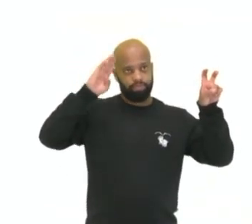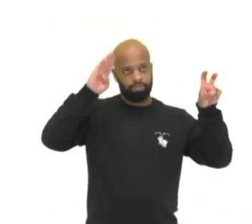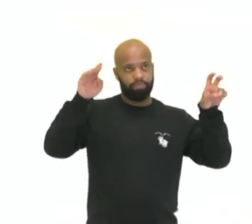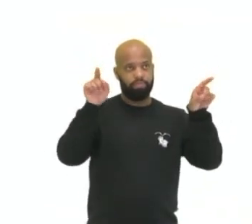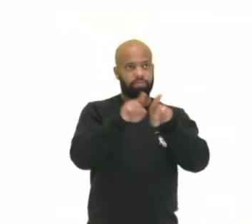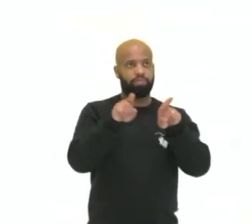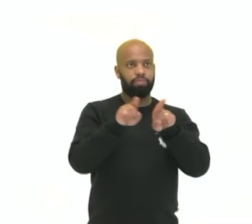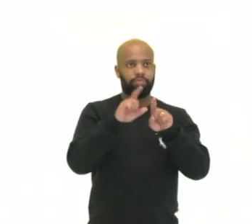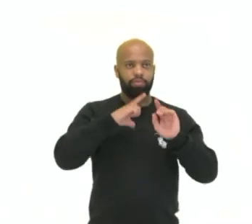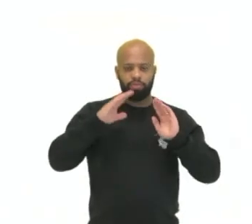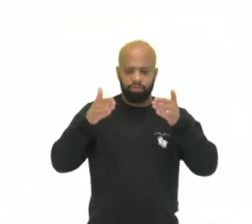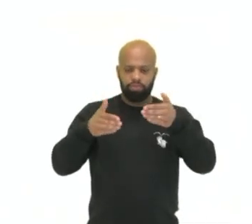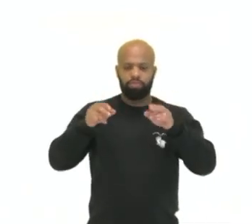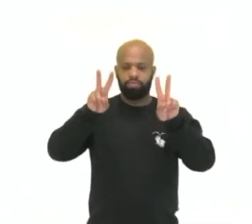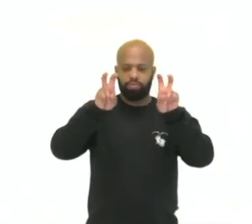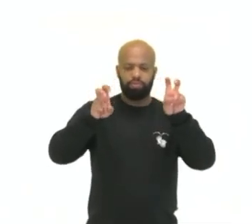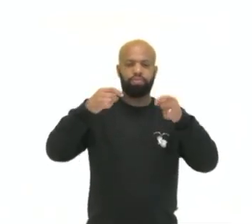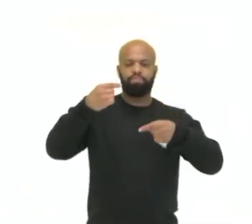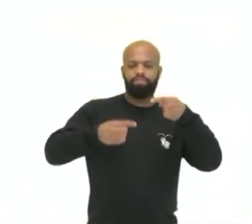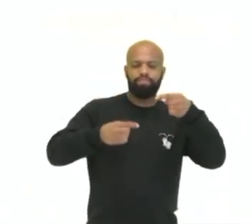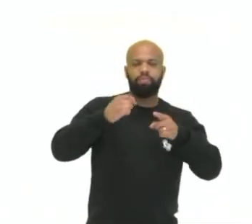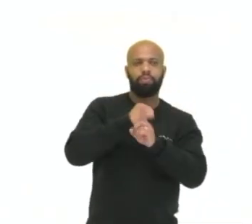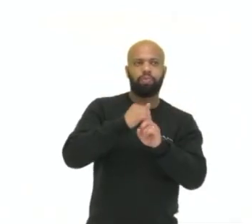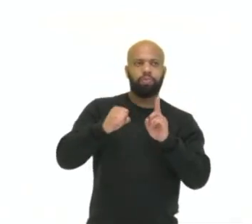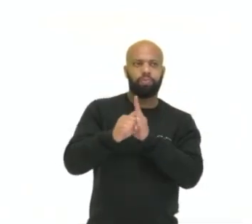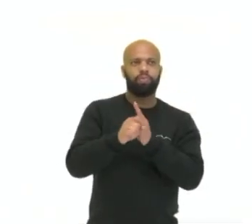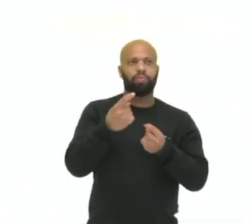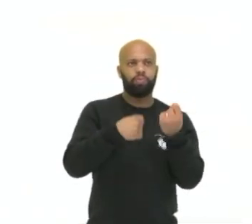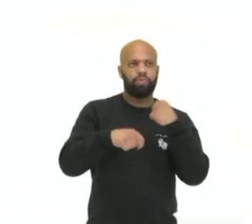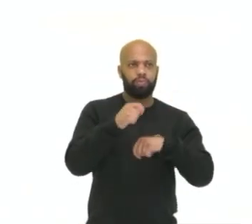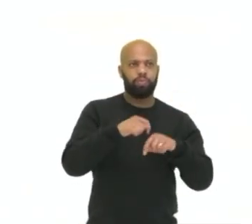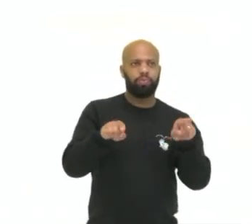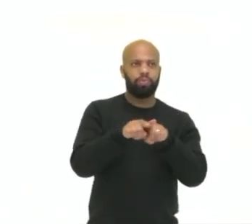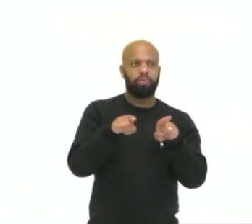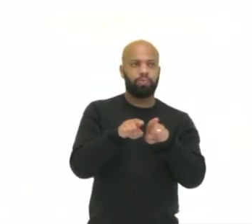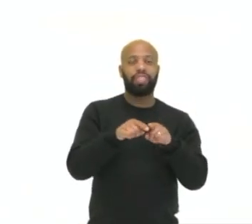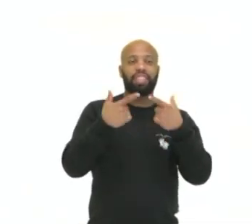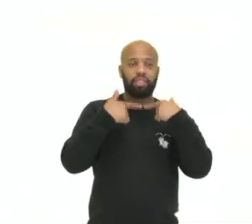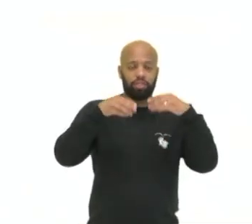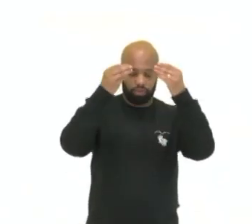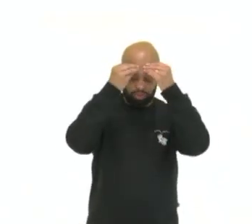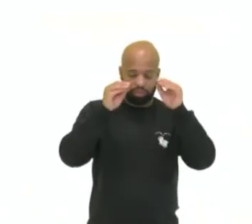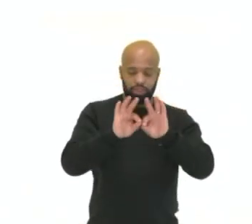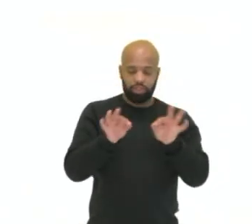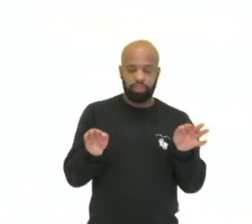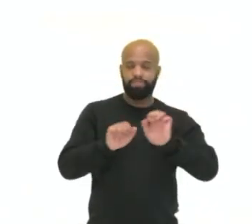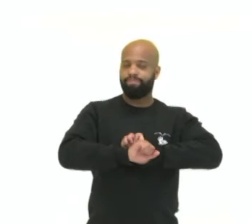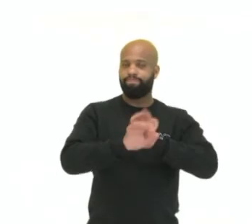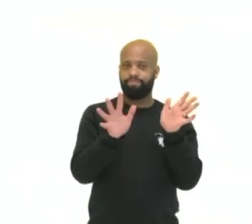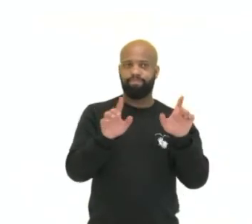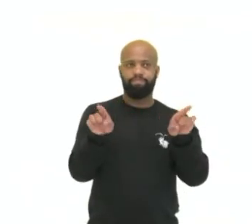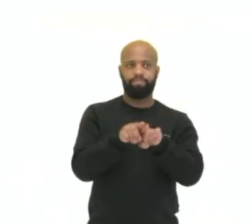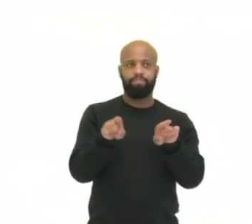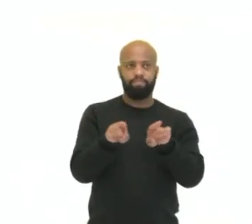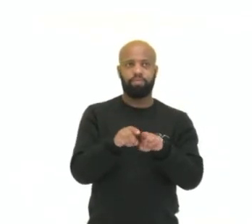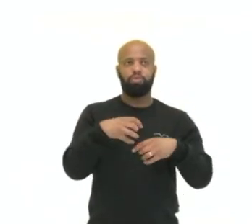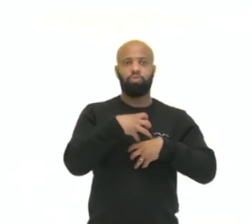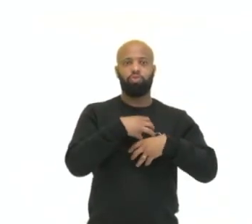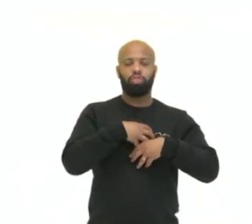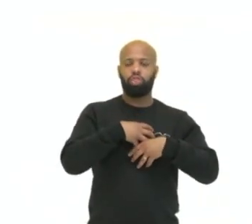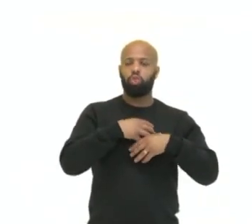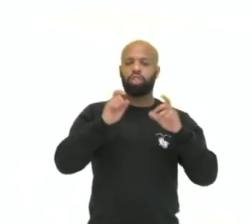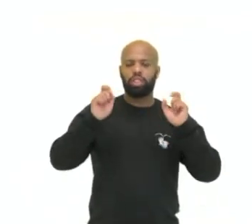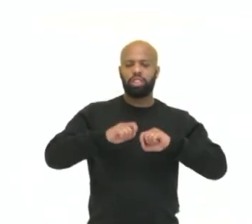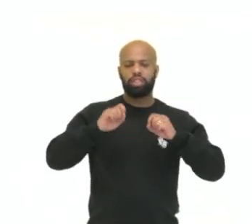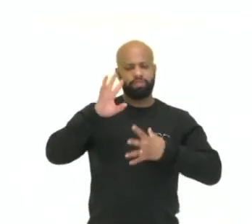temas sociais, políticos, econômicos, a linguagem geralmente tem que ser simples, com bastante clareza e bem dinâmica. O